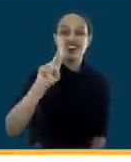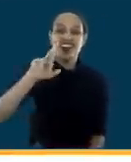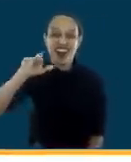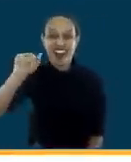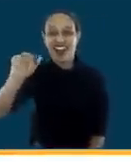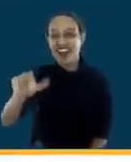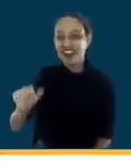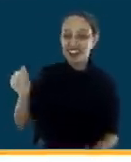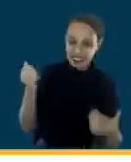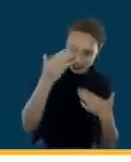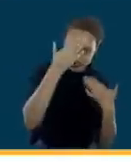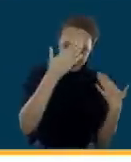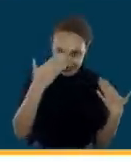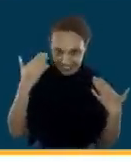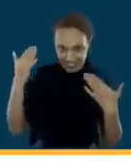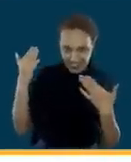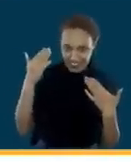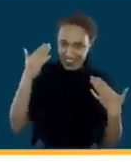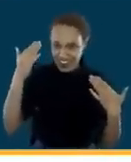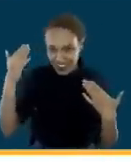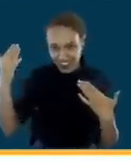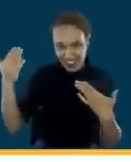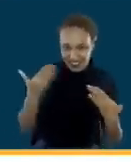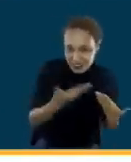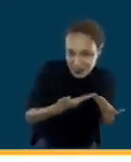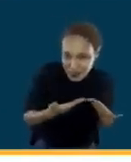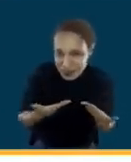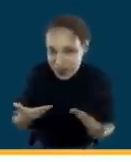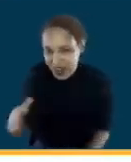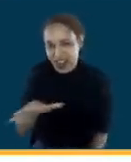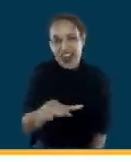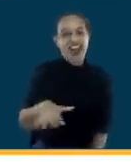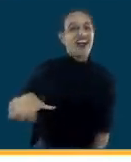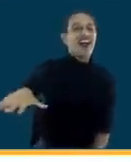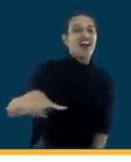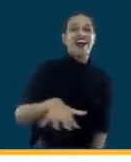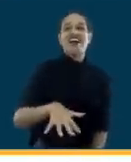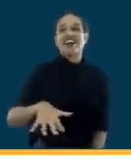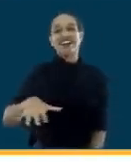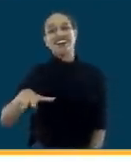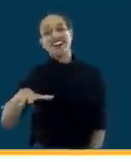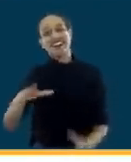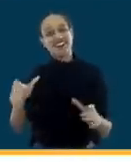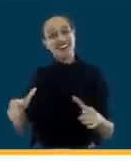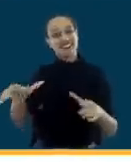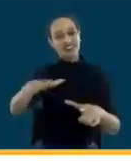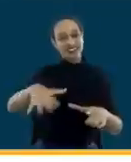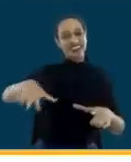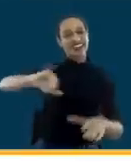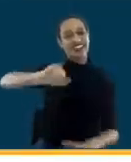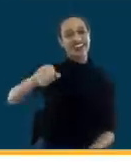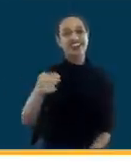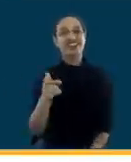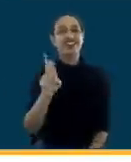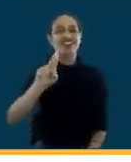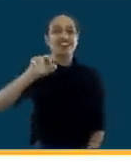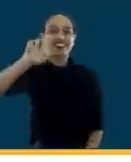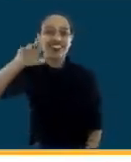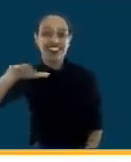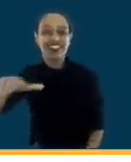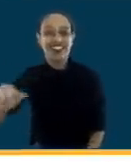obrigado por me acolher, dono da terra, na terra da jurema. Meu pé